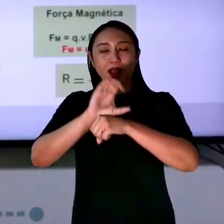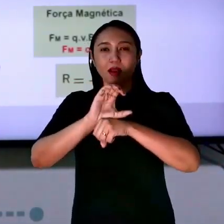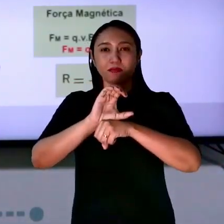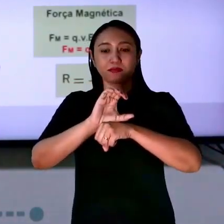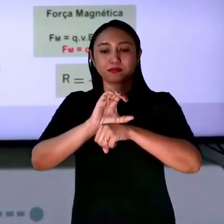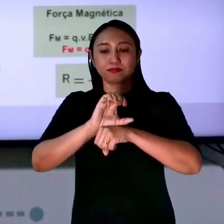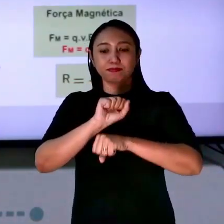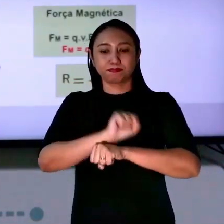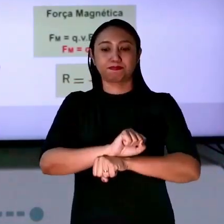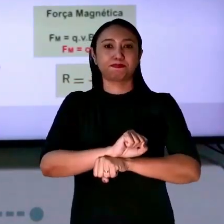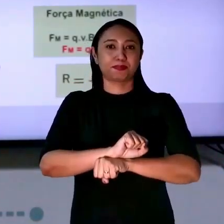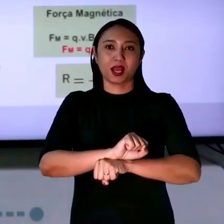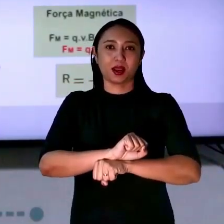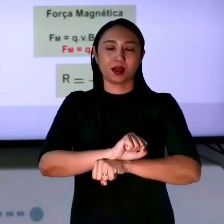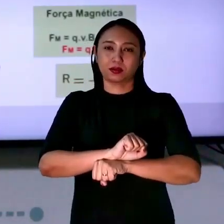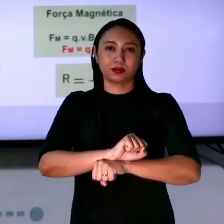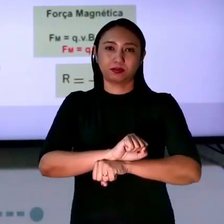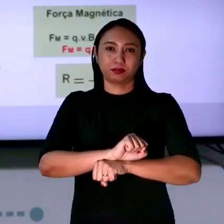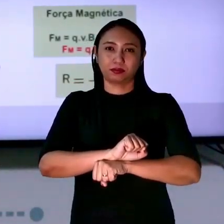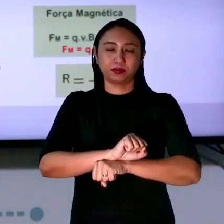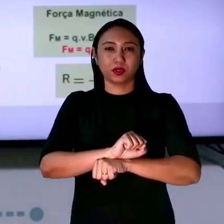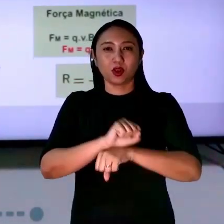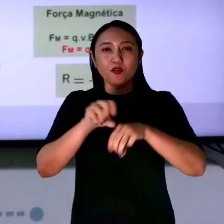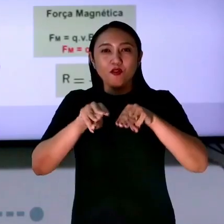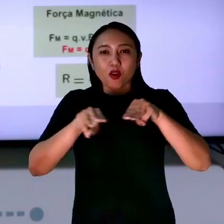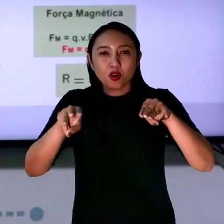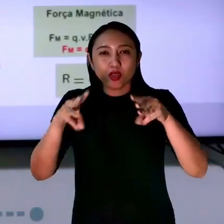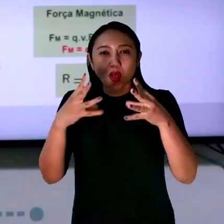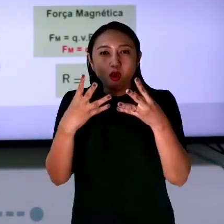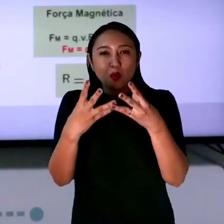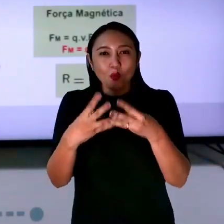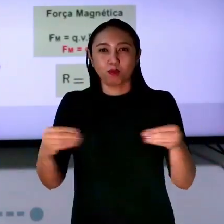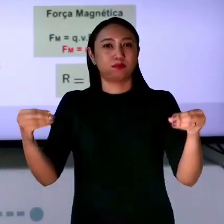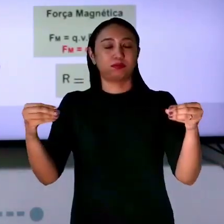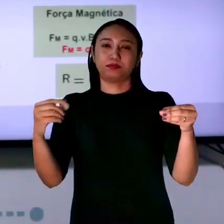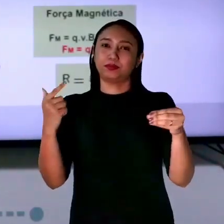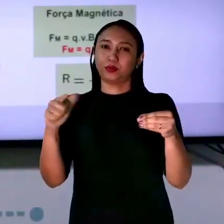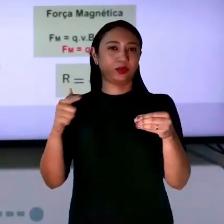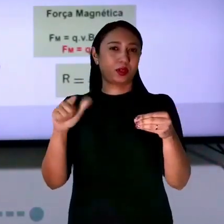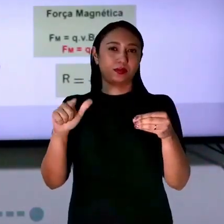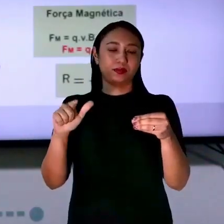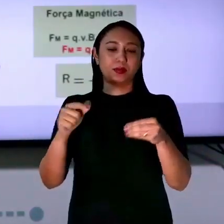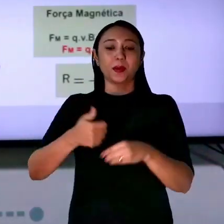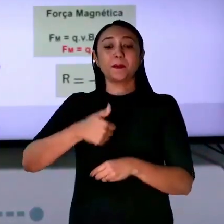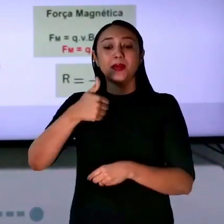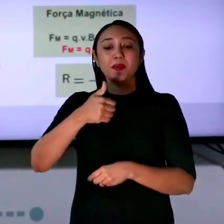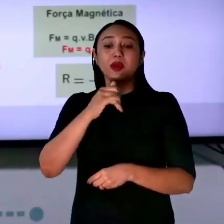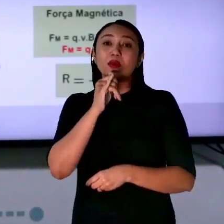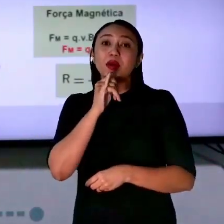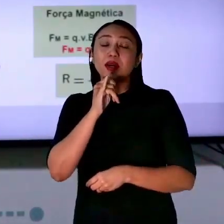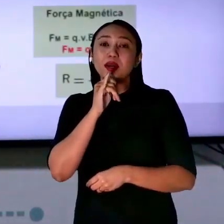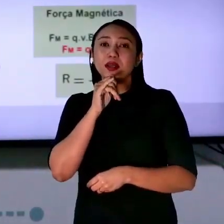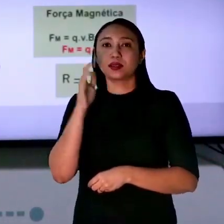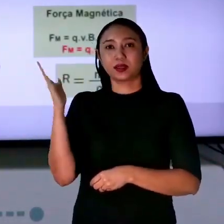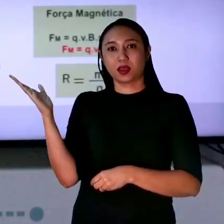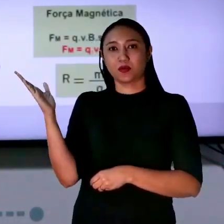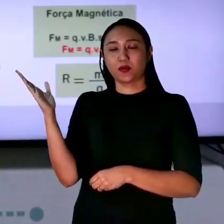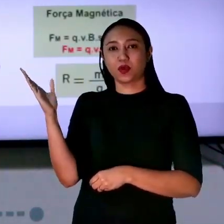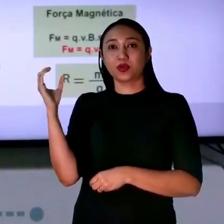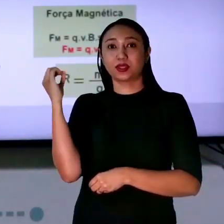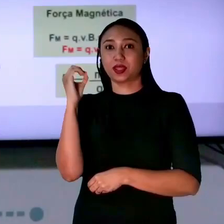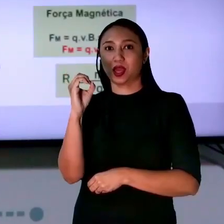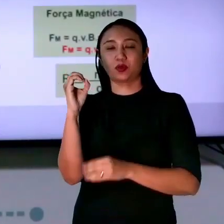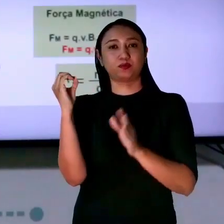se está parada, você não tem a presença da força magnética nela. Tá? Então, primeiro caso, força magnética, zero,